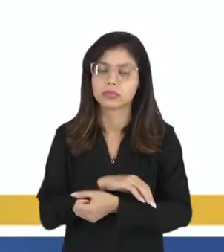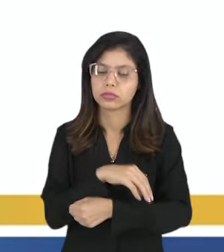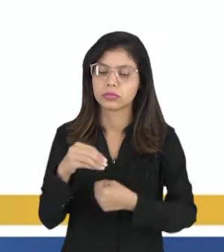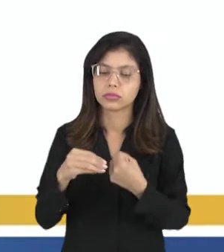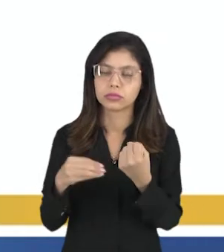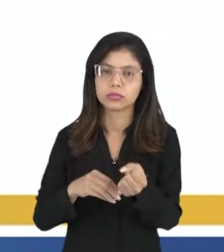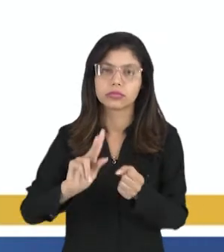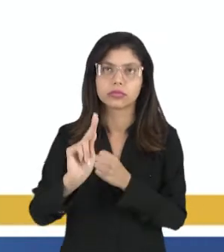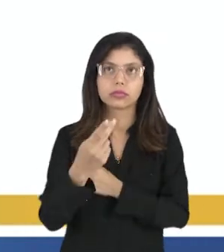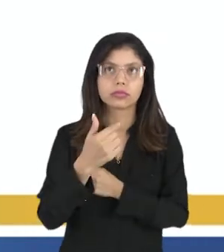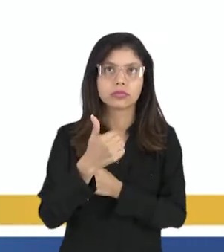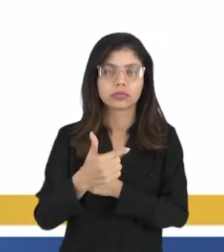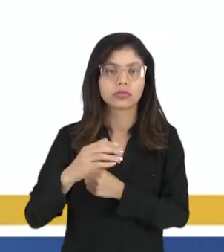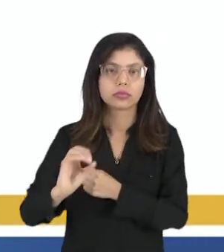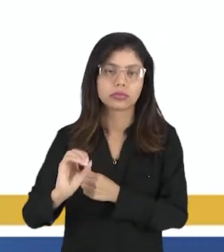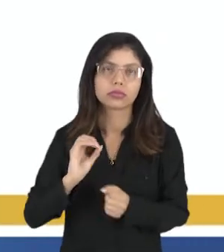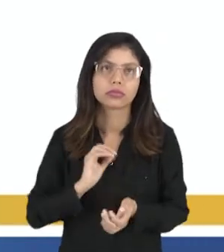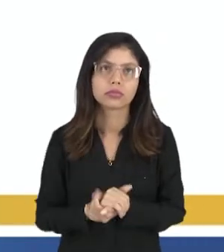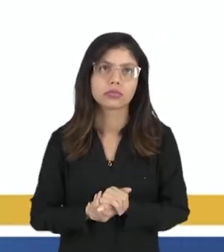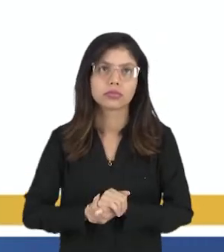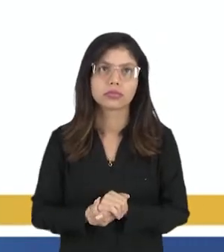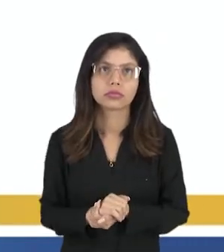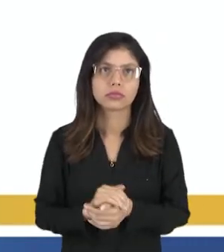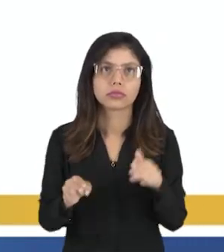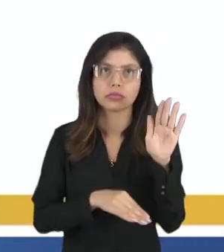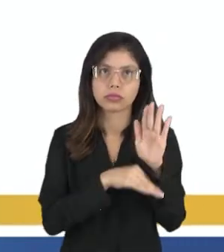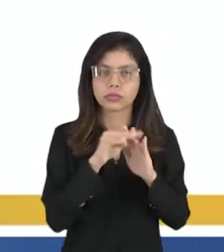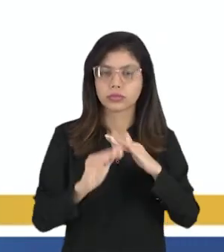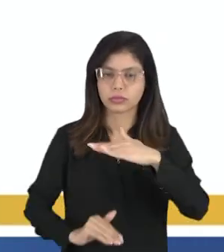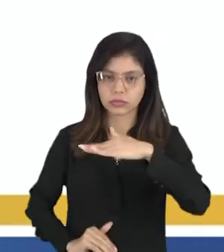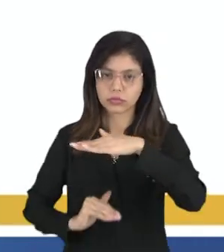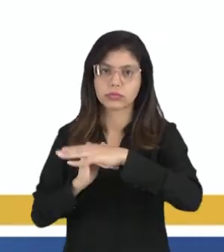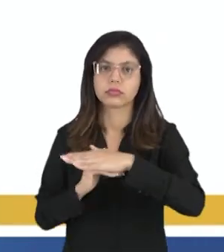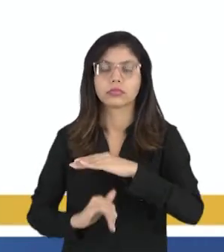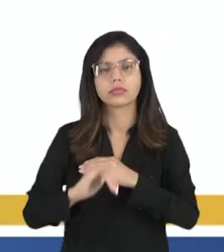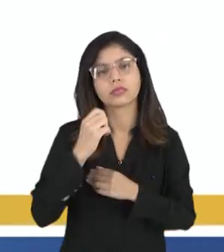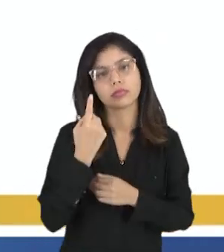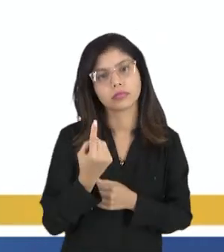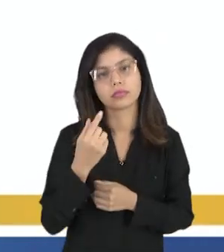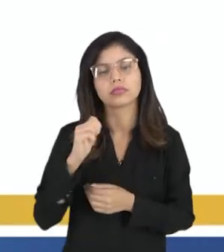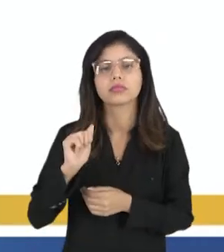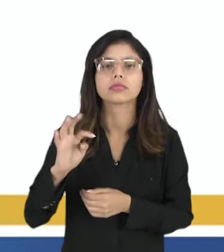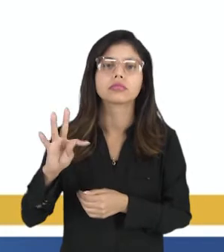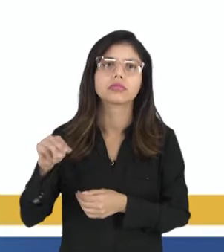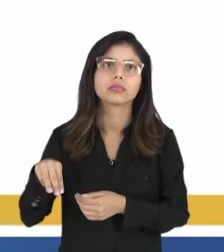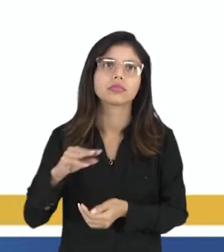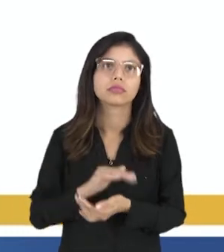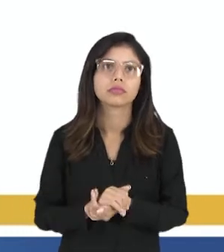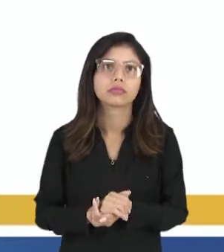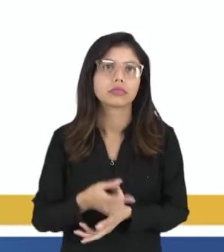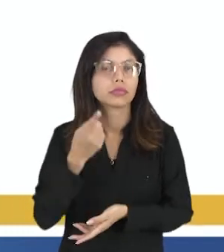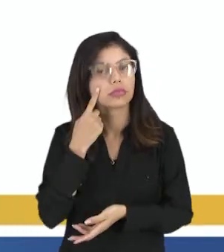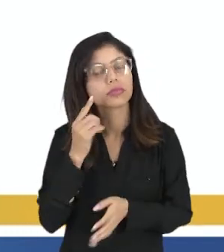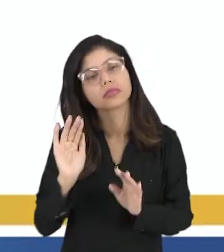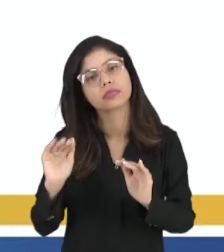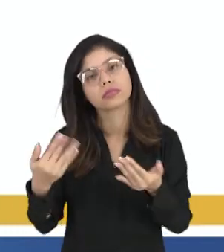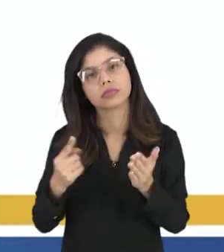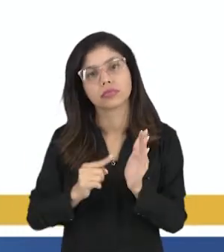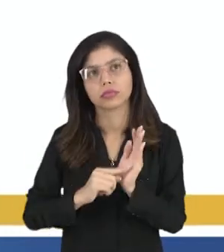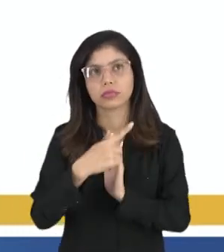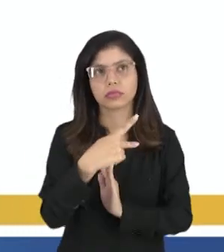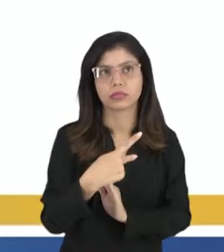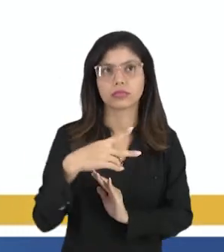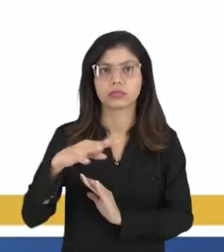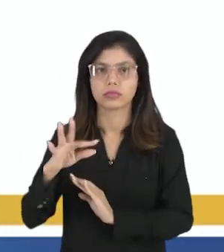por moléculas H2O, ao nível do mar, a uma pressão de 1 atm. Então, nós temos aqui, qual é o ponto